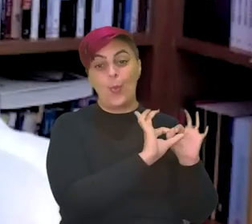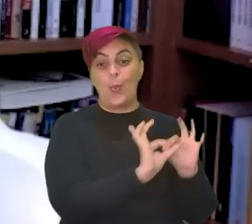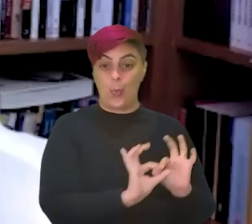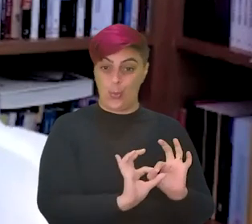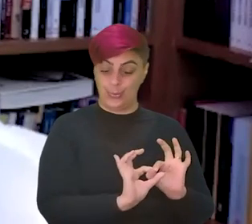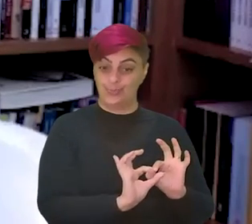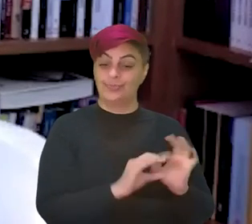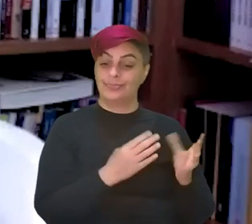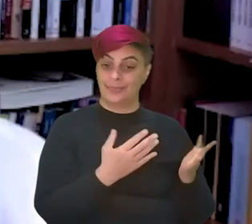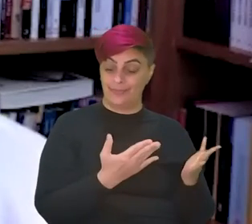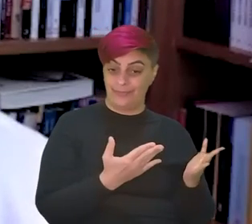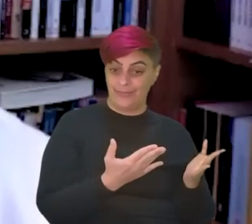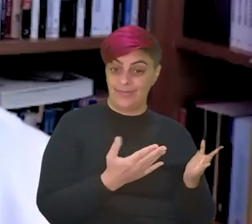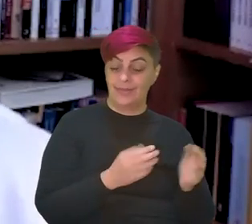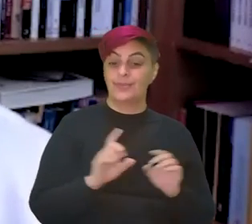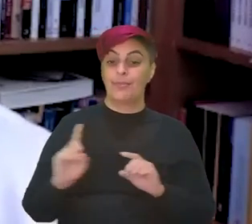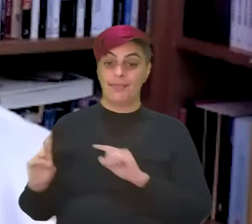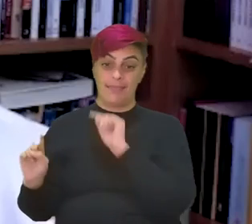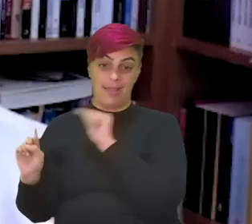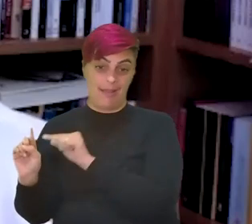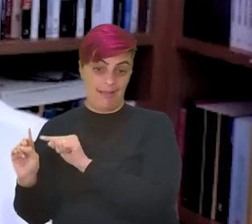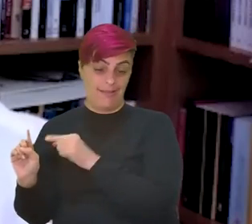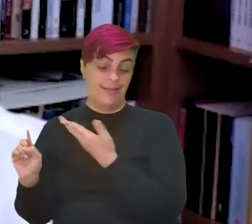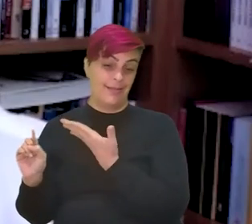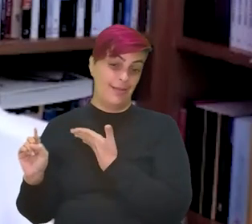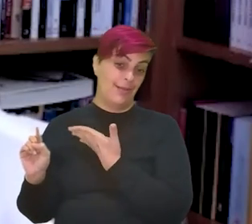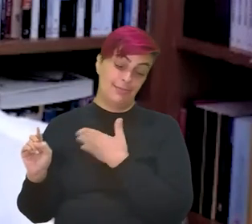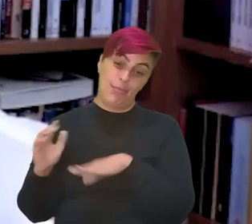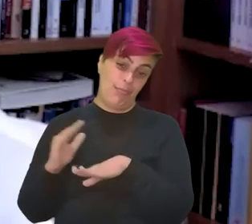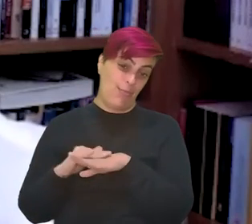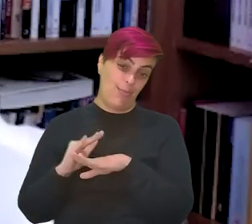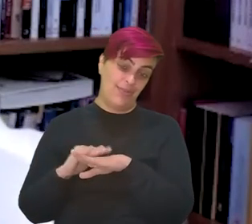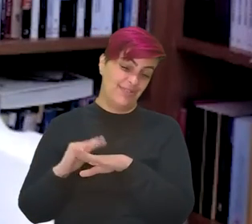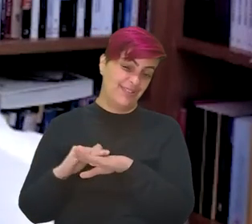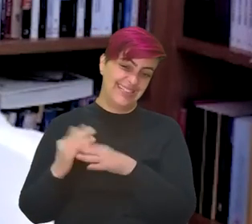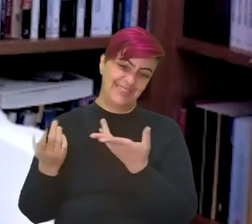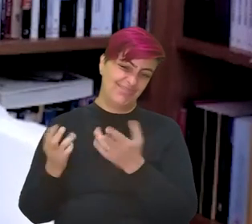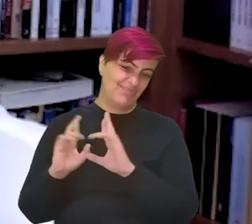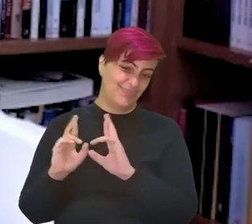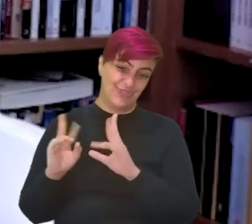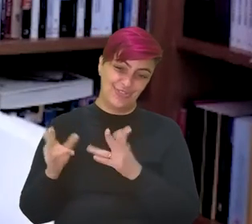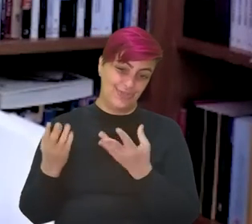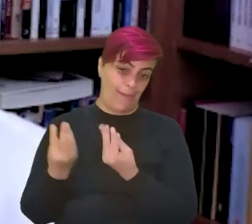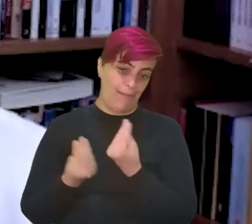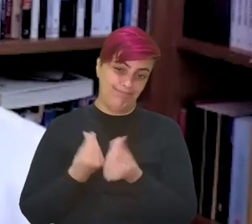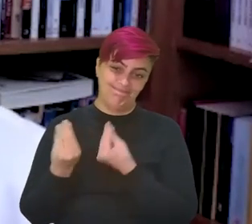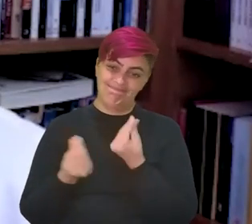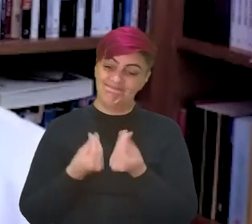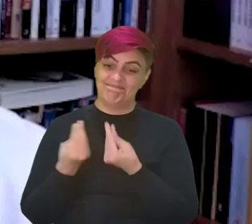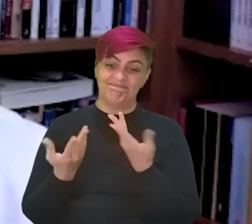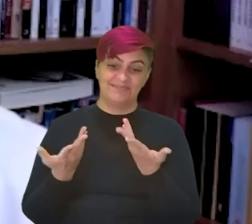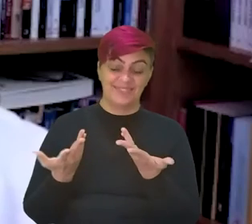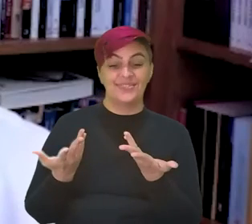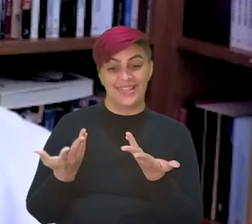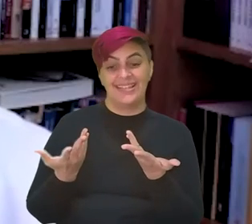E provavelmente este amigo fotógrafo faria algo muito mais abstrato,